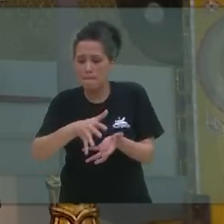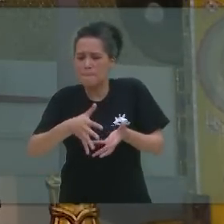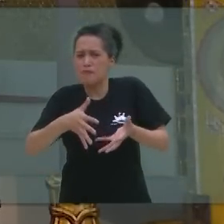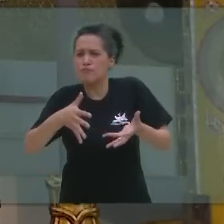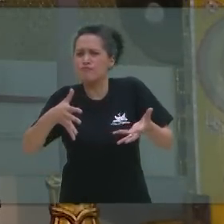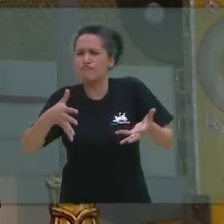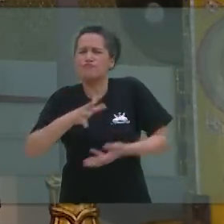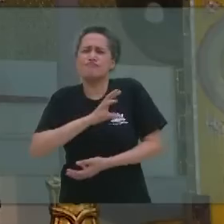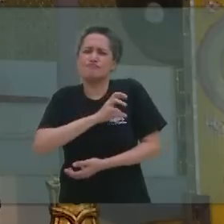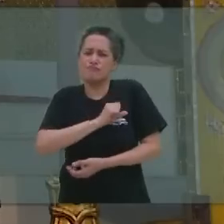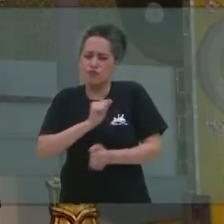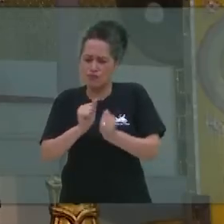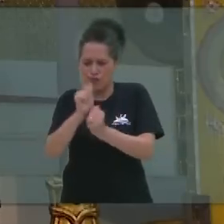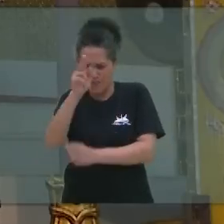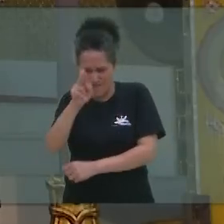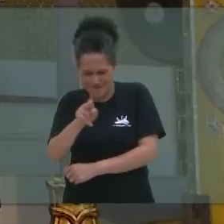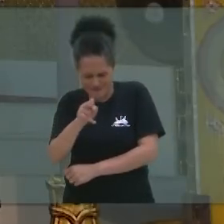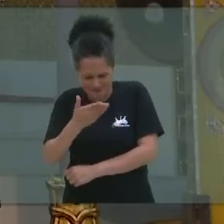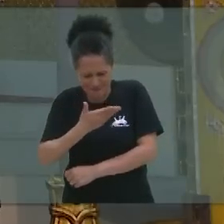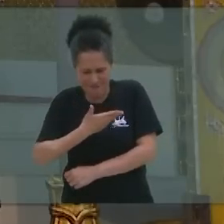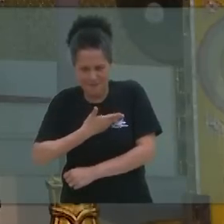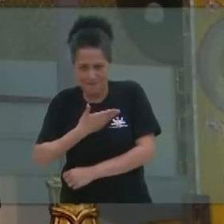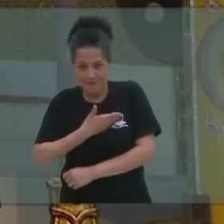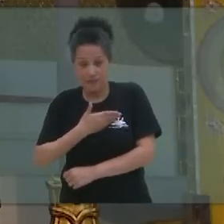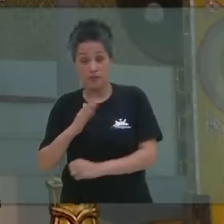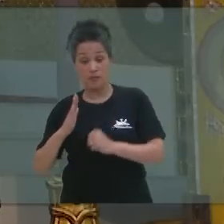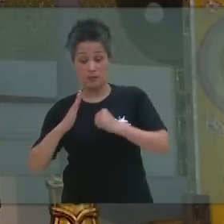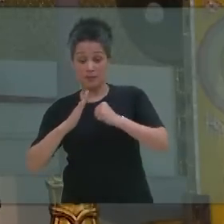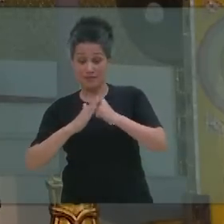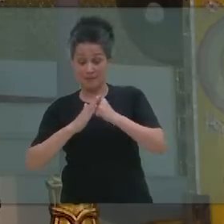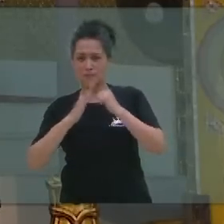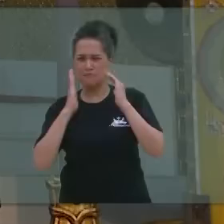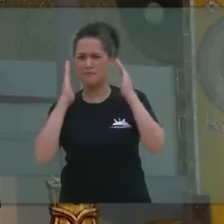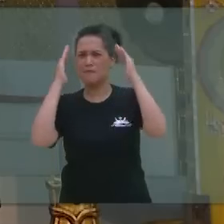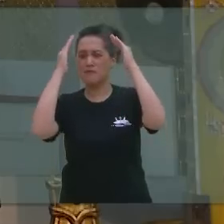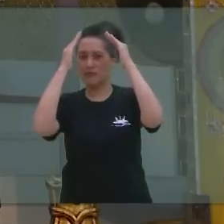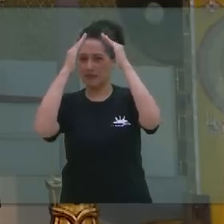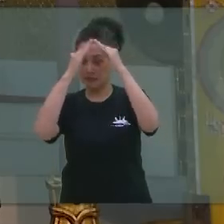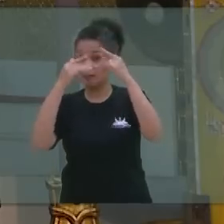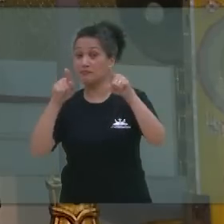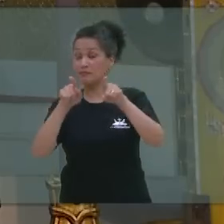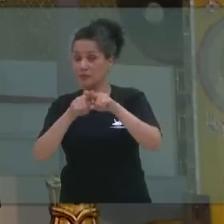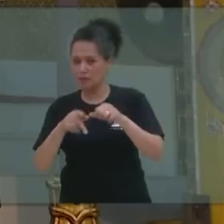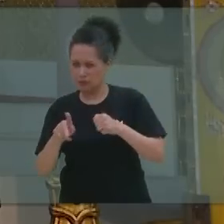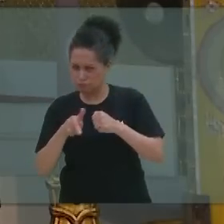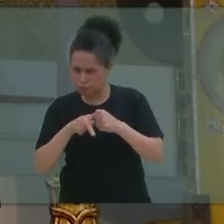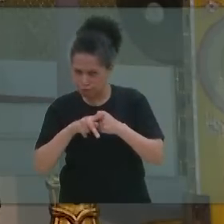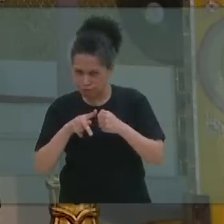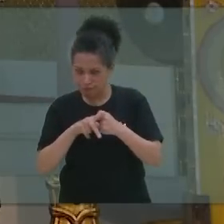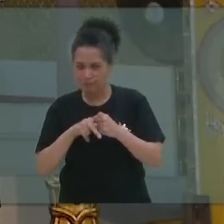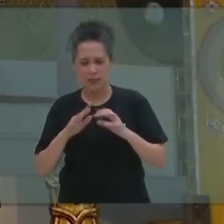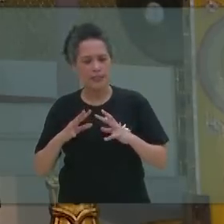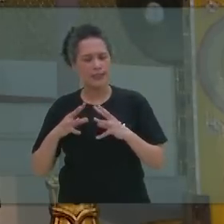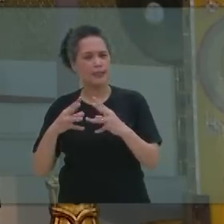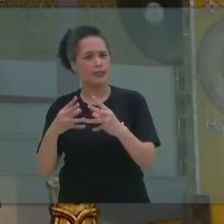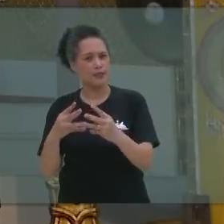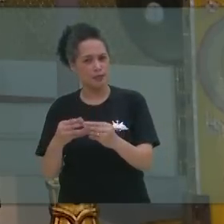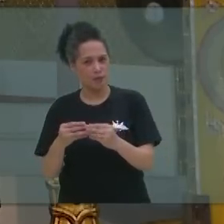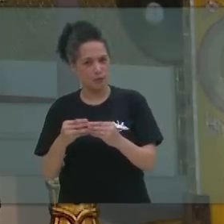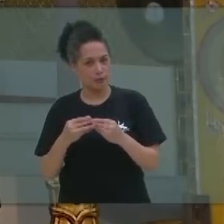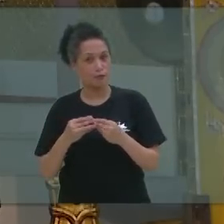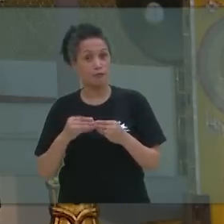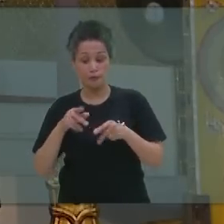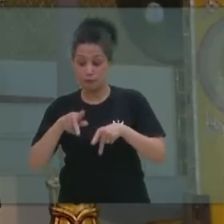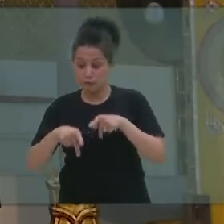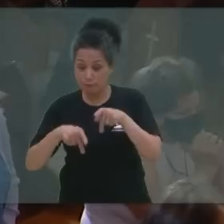na caridade com o Papa Francisco, nosso arcebispo José Antônio Perus, emérito Pedro, e todos os ministros